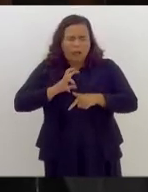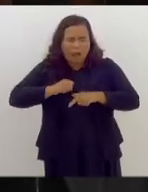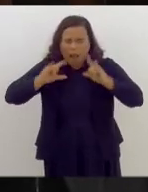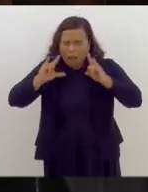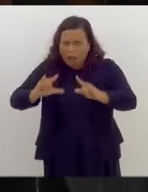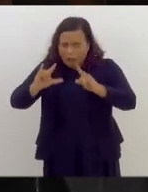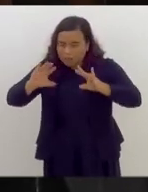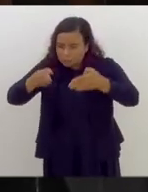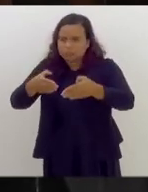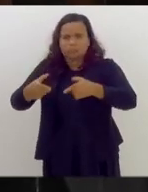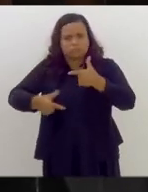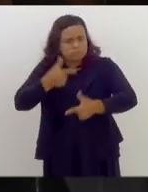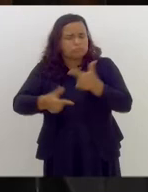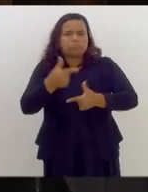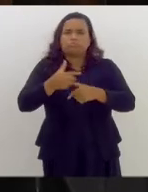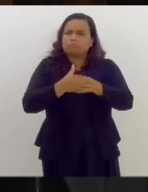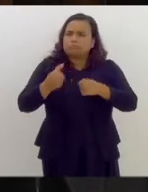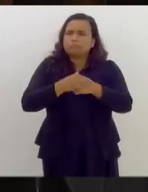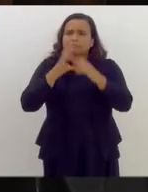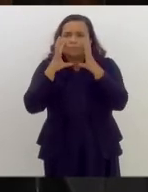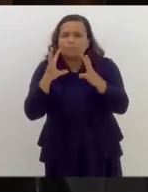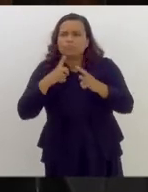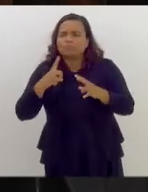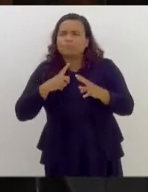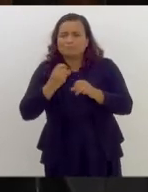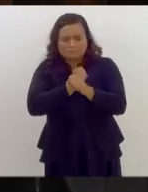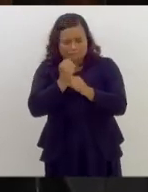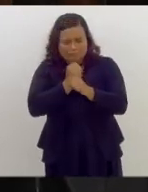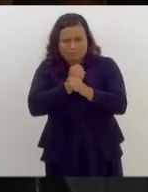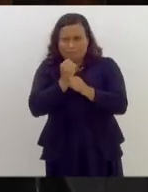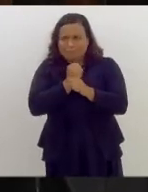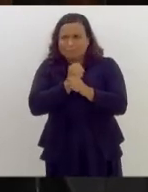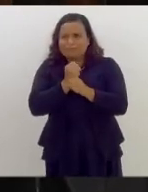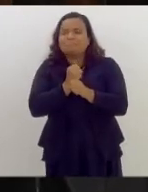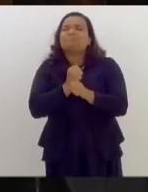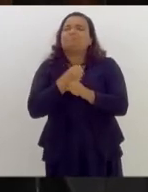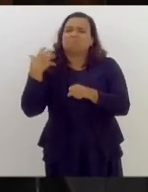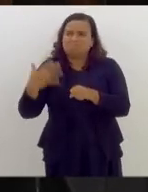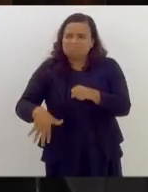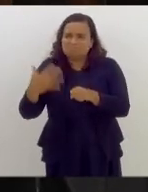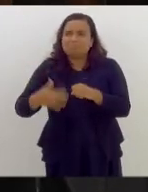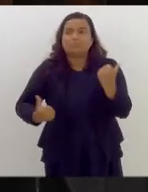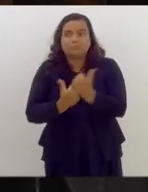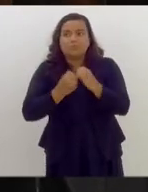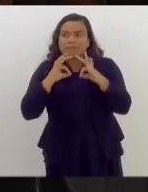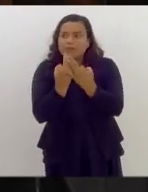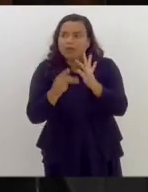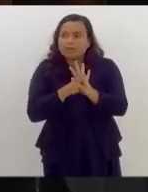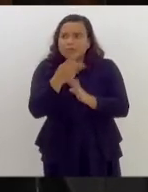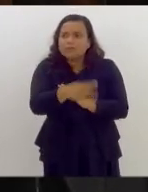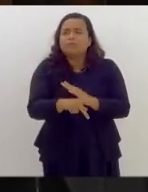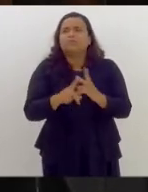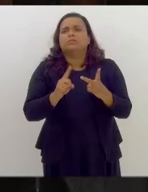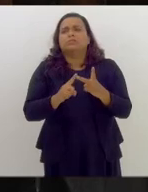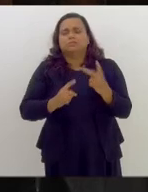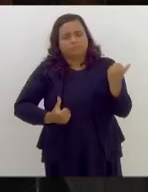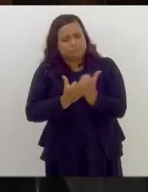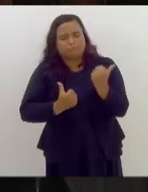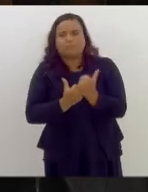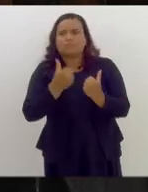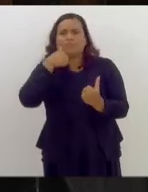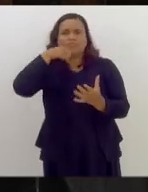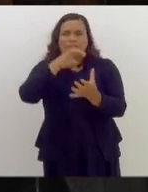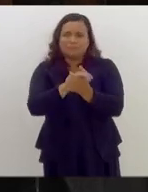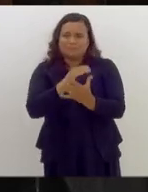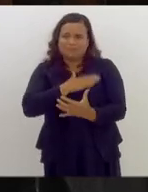que você faz com tanto carinho há já muitos anos, amparado pela família, minha esposa